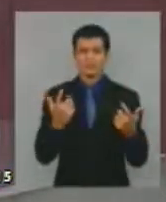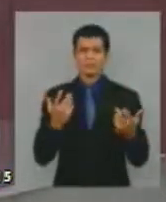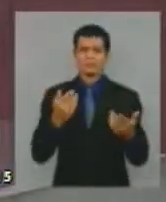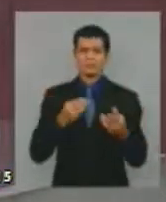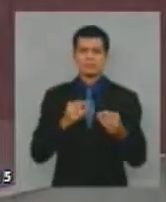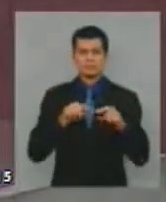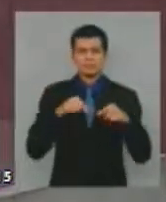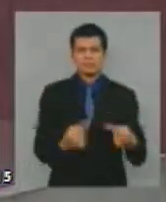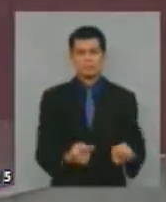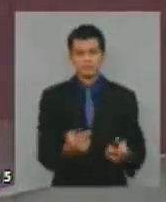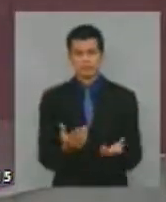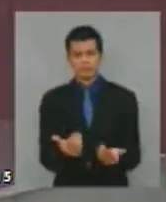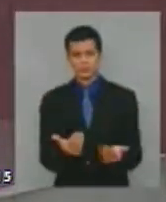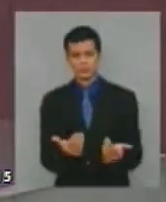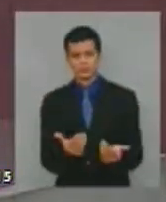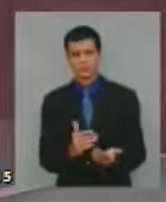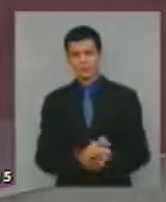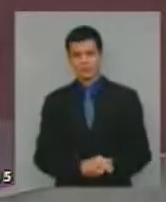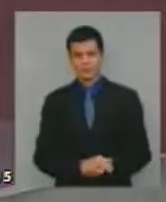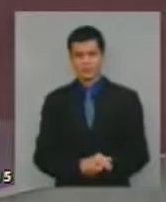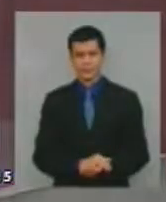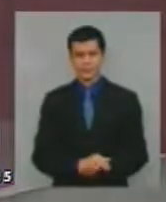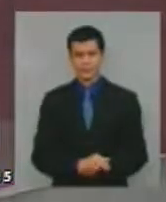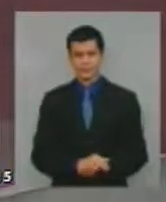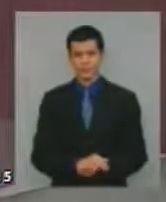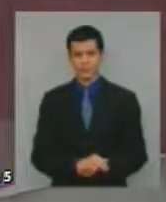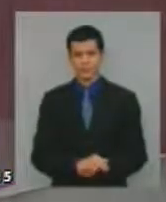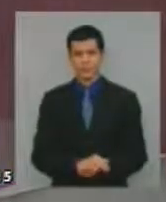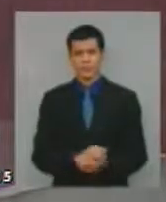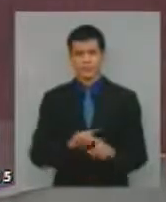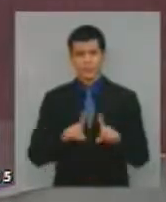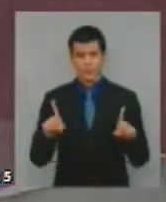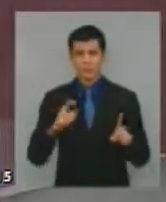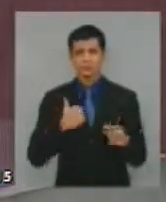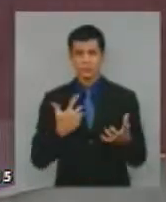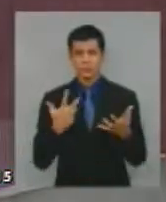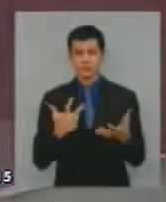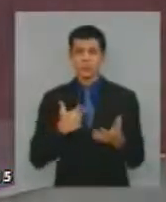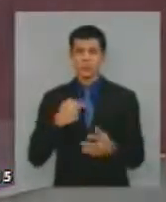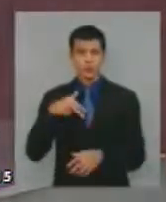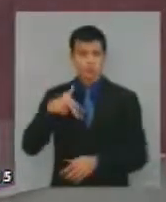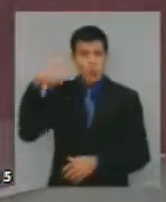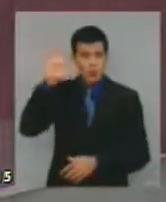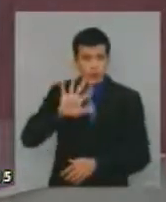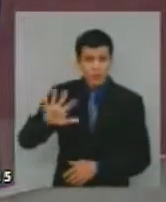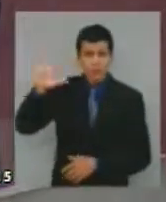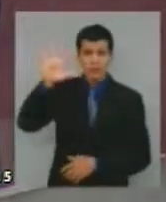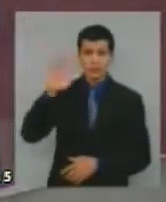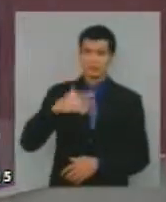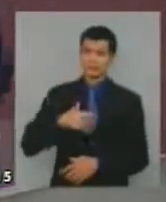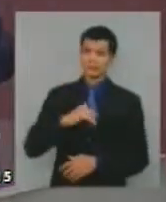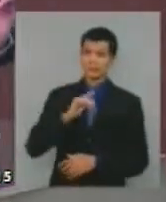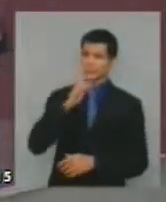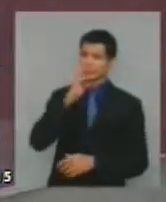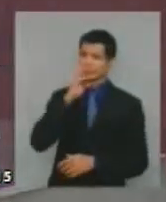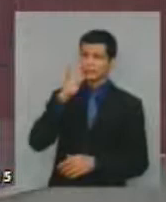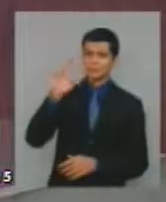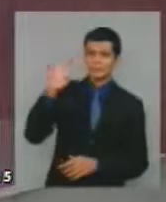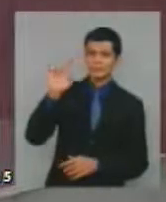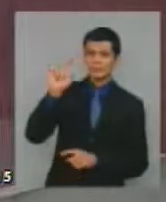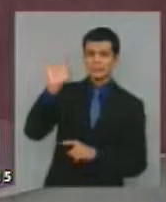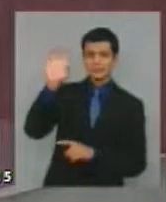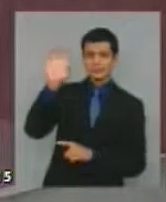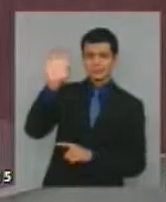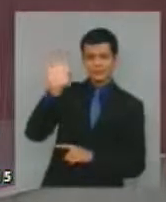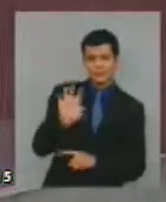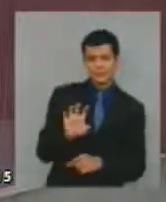pouco pior, porque eu queria falar do Brasil, eu queria falar do Nordeste, eu queria falar do Ceará e de Fortaleza. Quando a gente, deputada